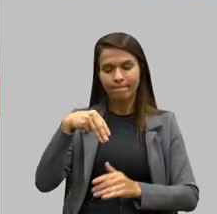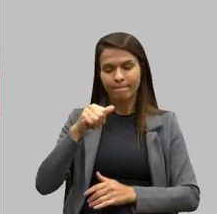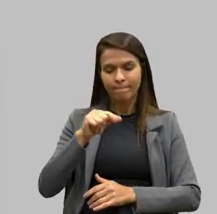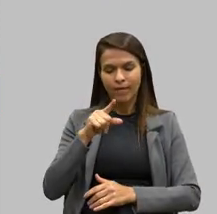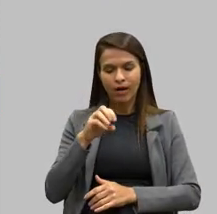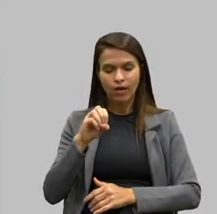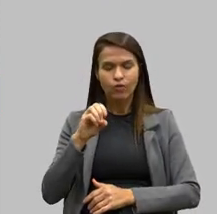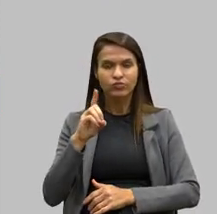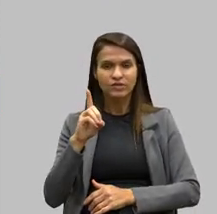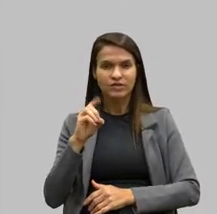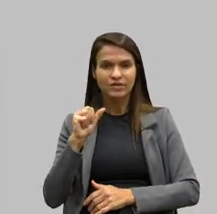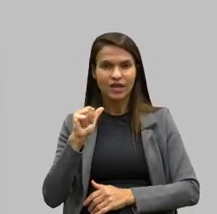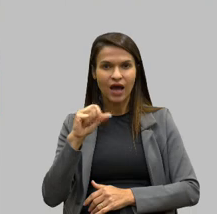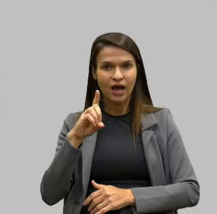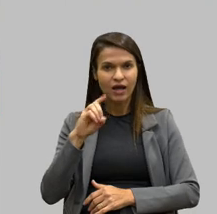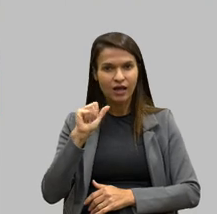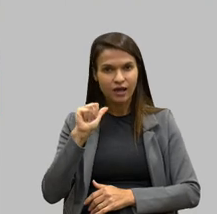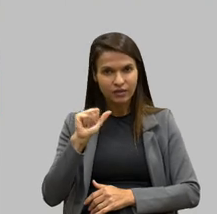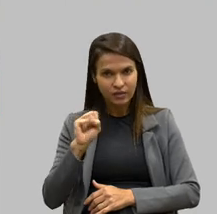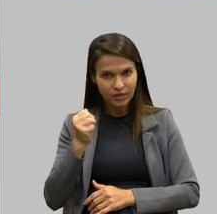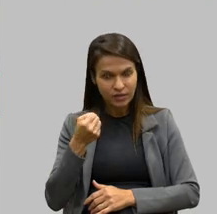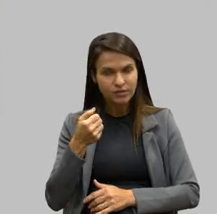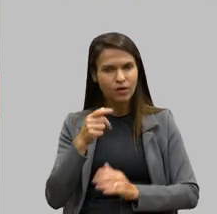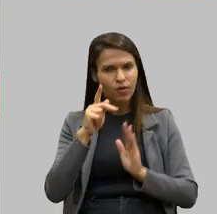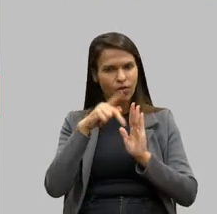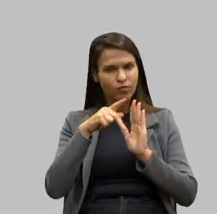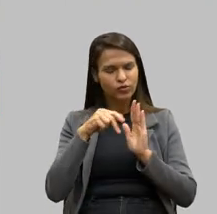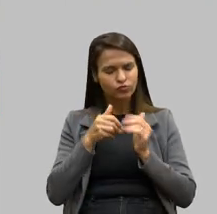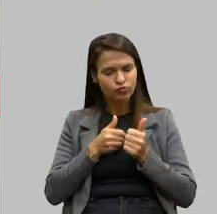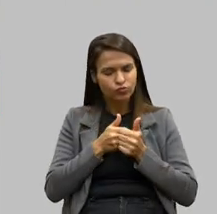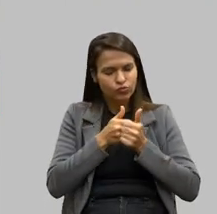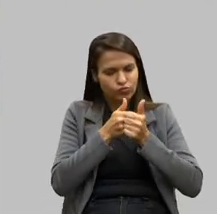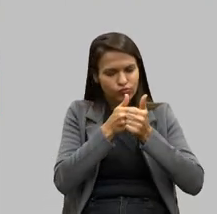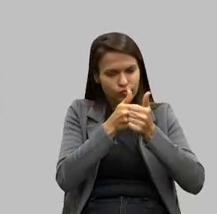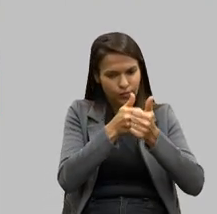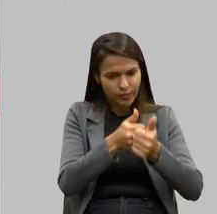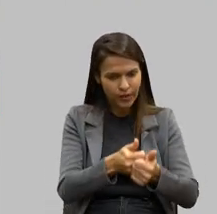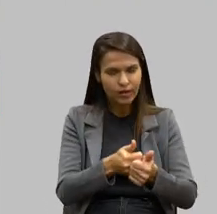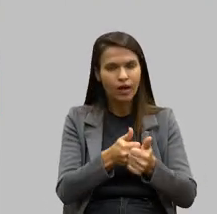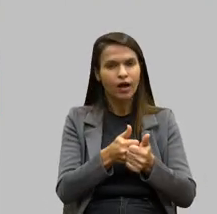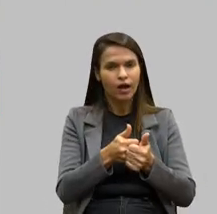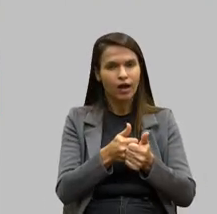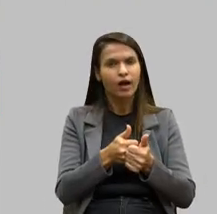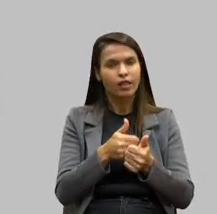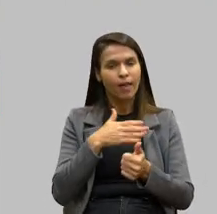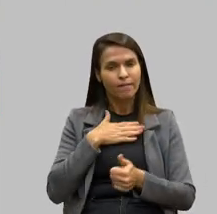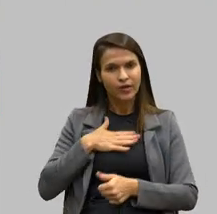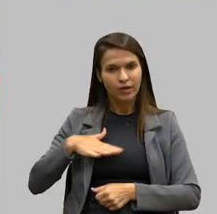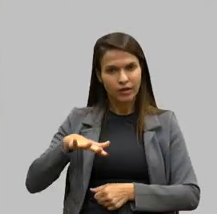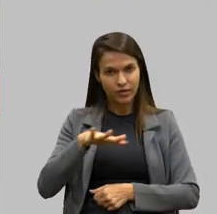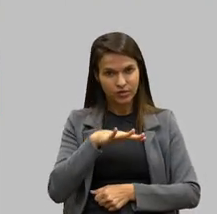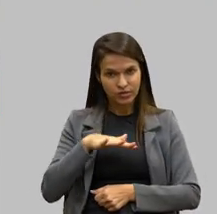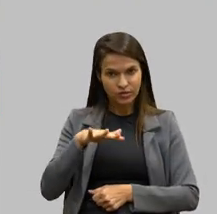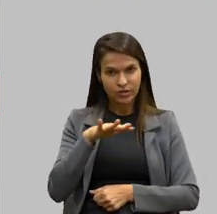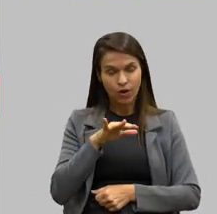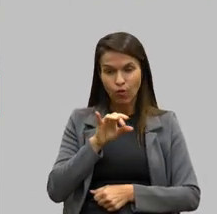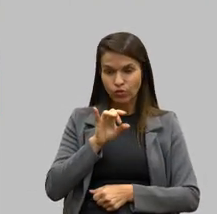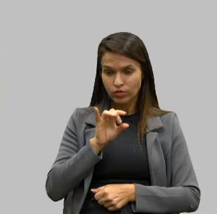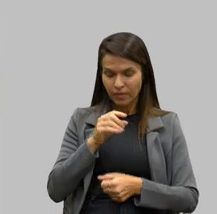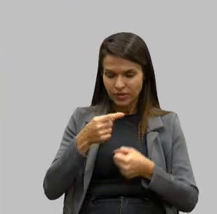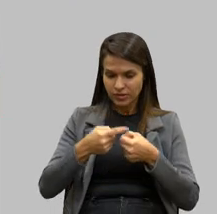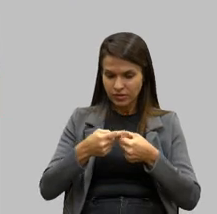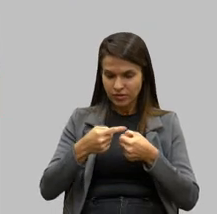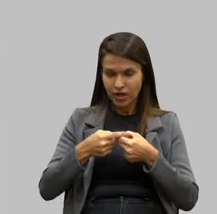projeto, que é um projeto que eu fiz questão de acompanhar, sobretudo, na minha região, não só na minha cidade de